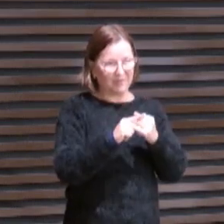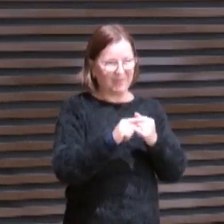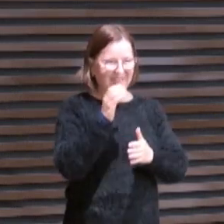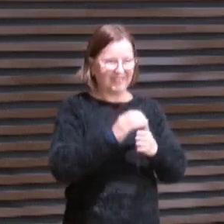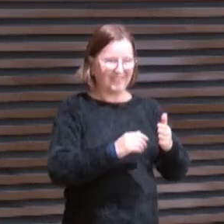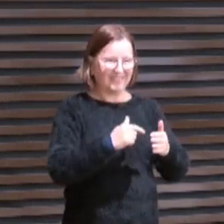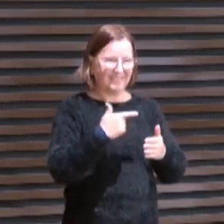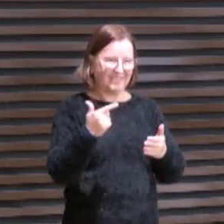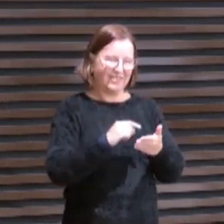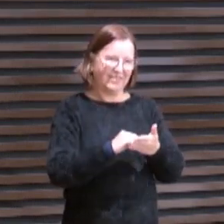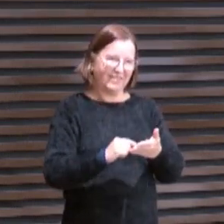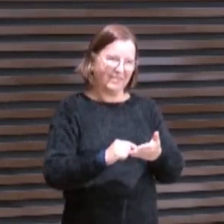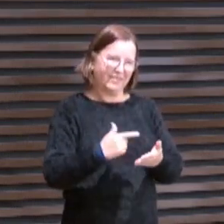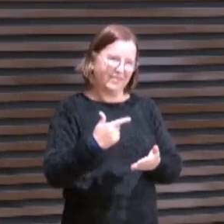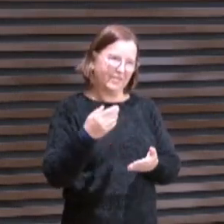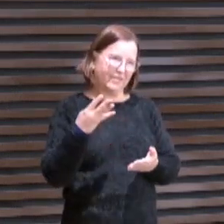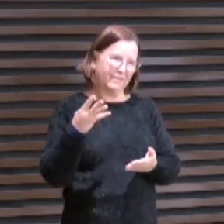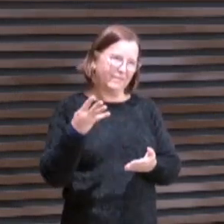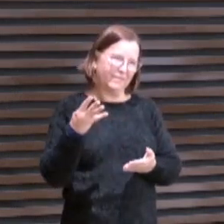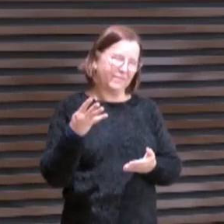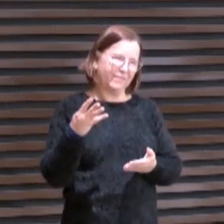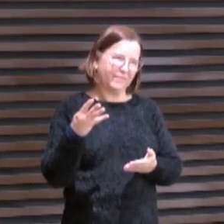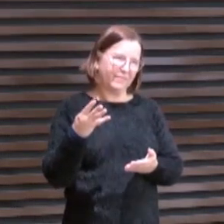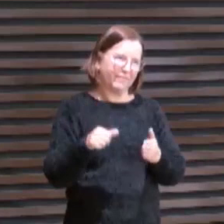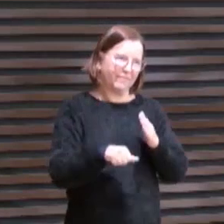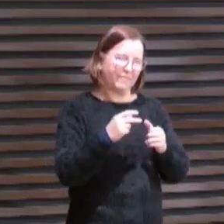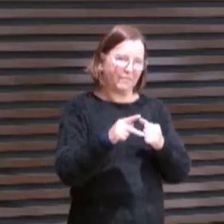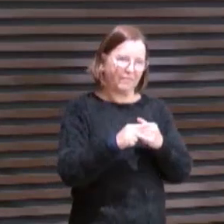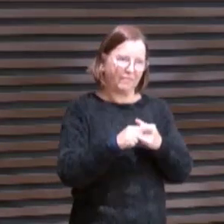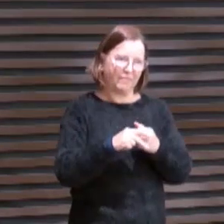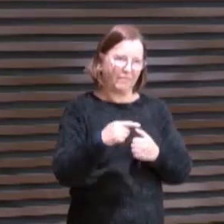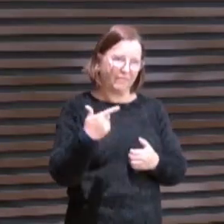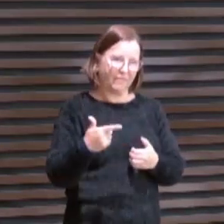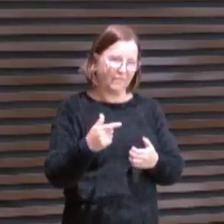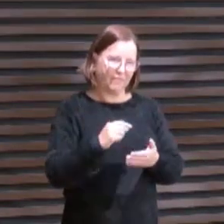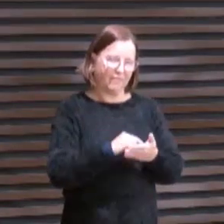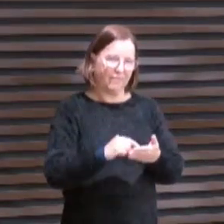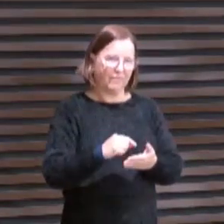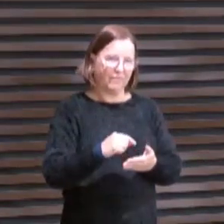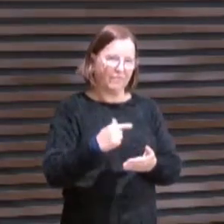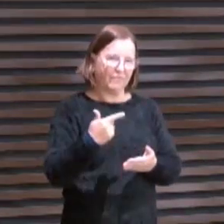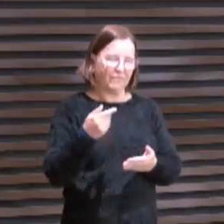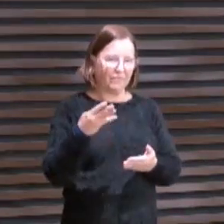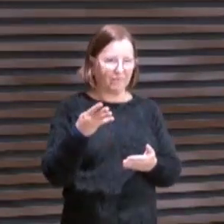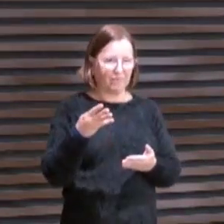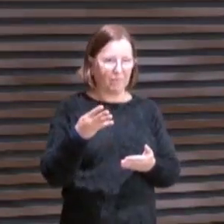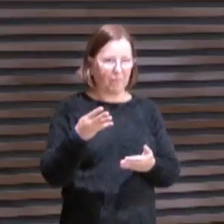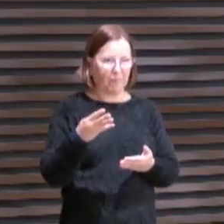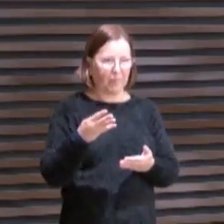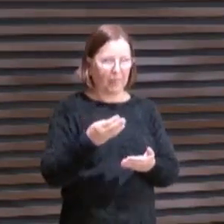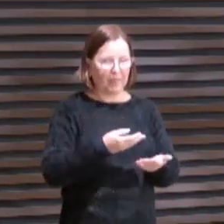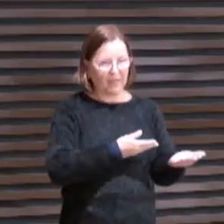2, versículo 24. 1 Pedro 2, 24. Carregando ele mesmo em